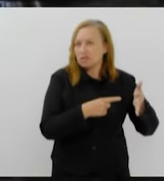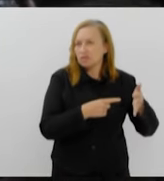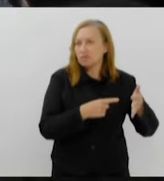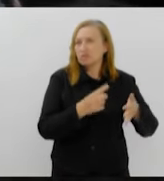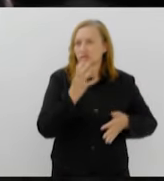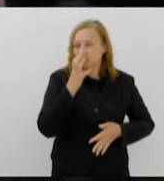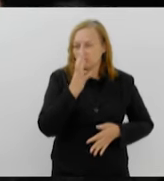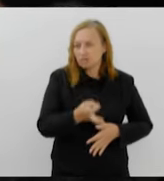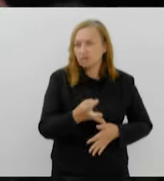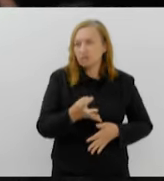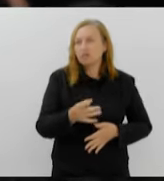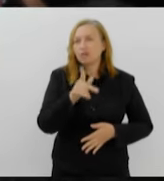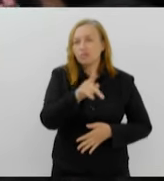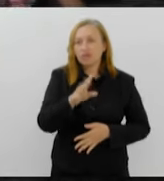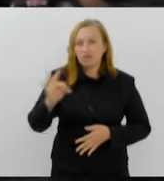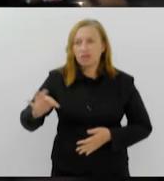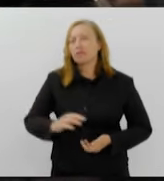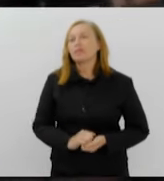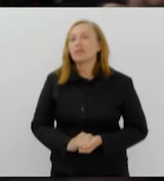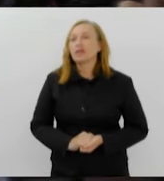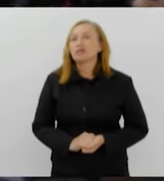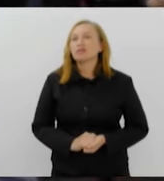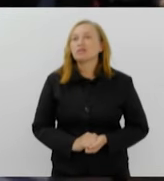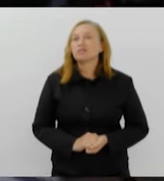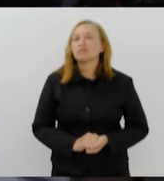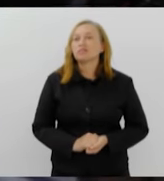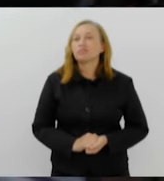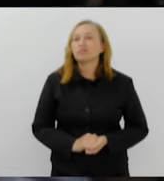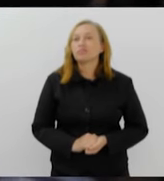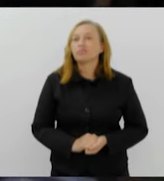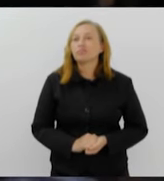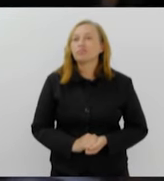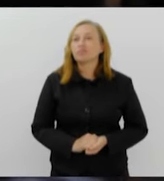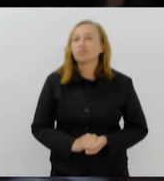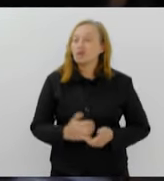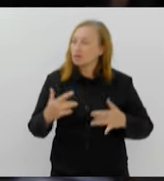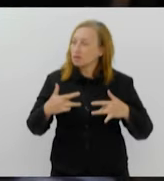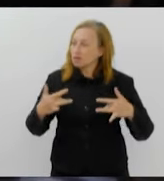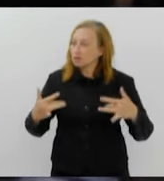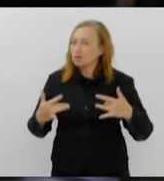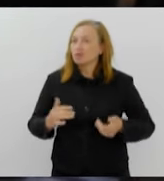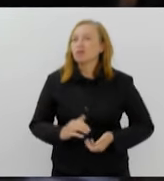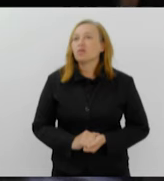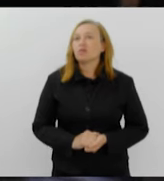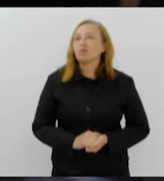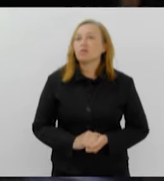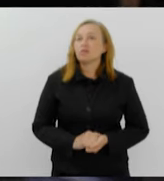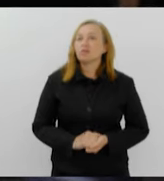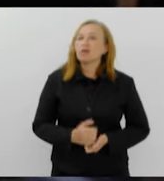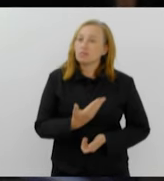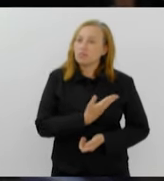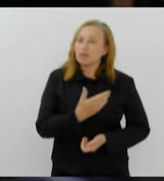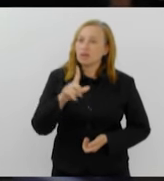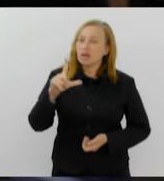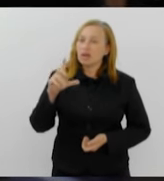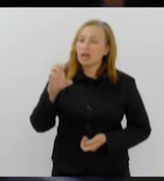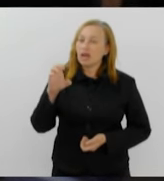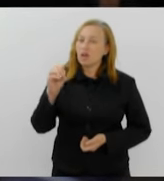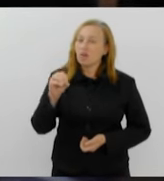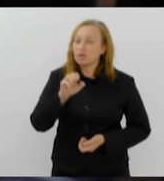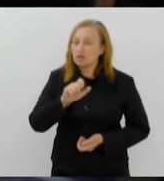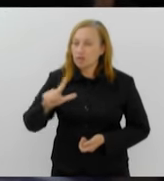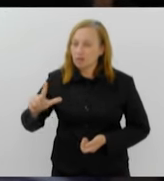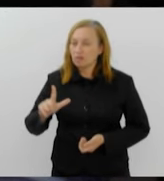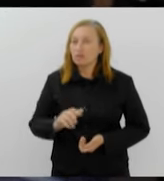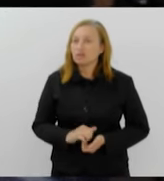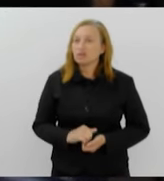Leviana em relação ao PT queria aqui manifestar a minha solidariedade ao companheiro Leonel de esquerda